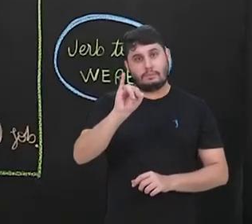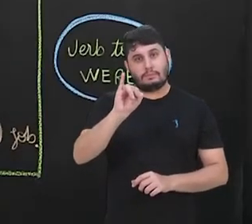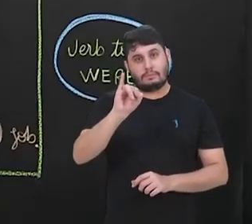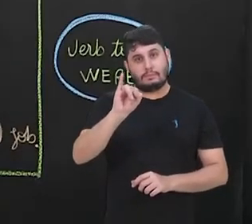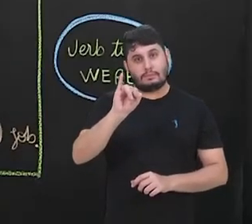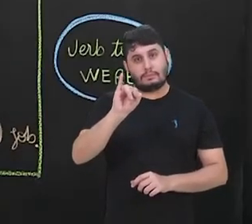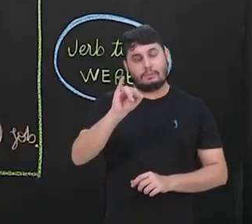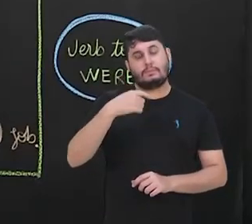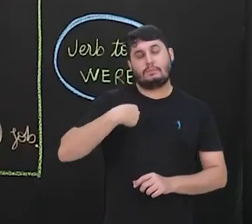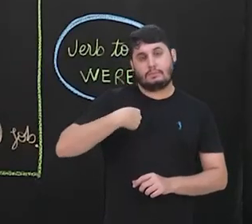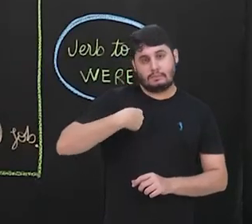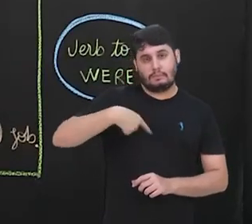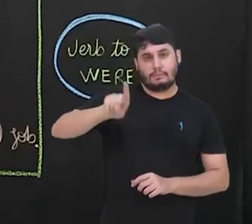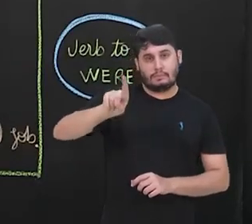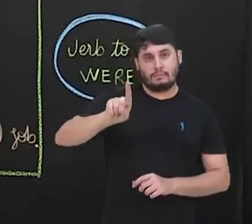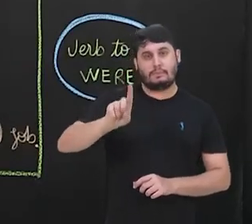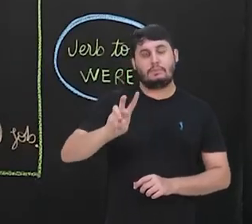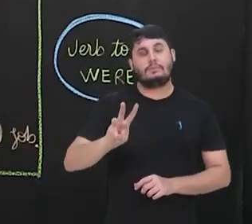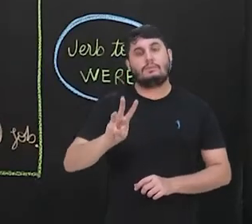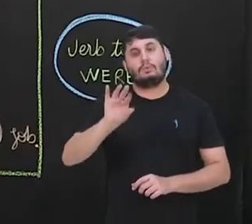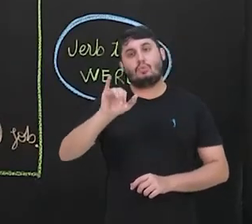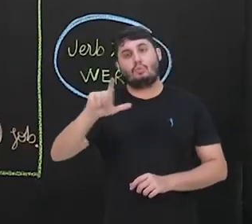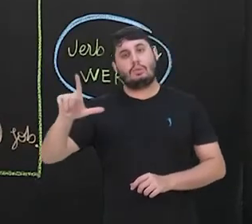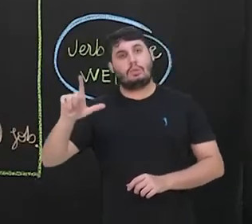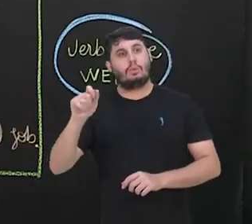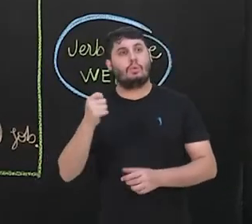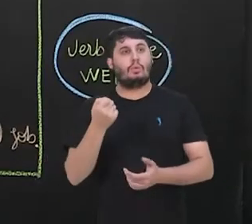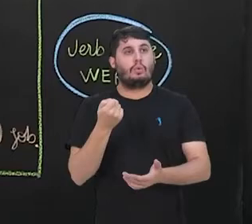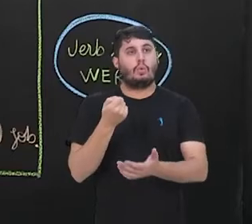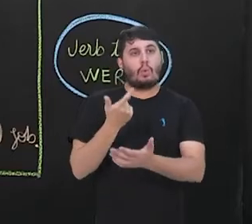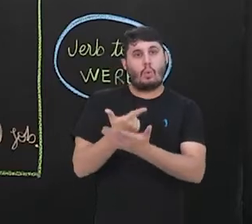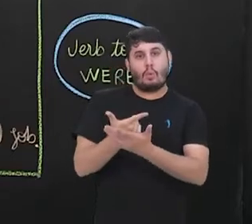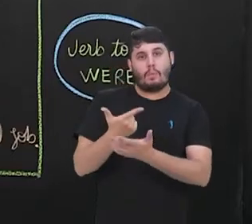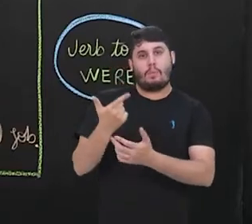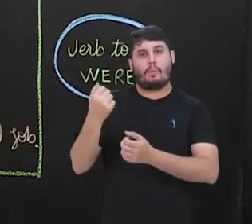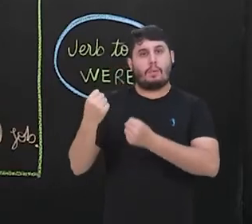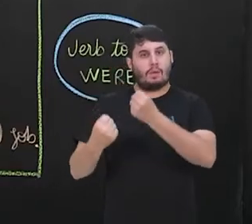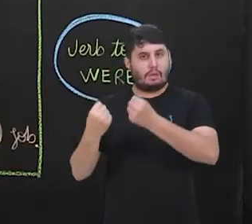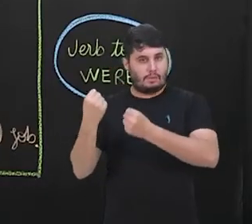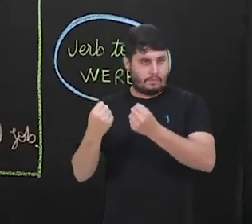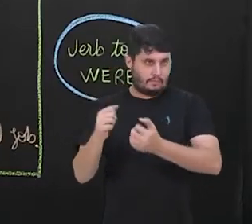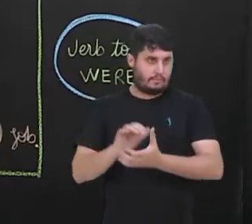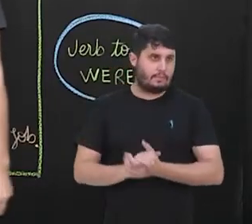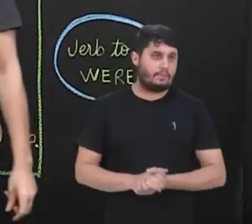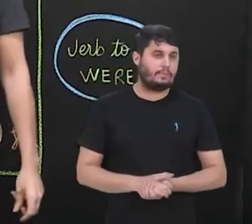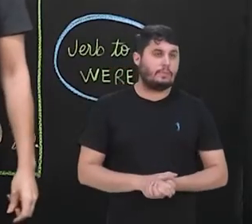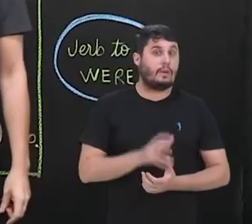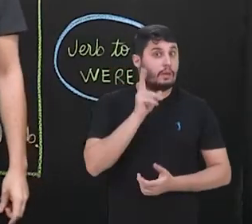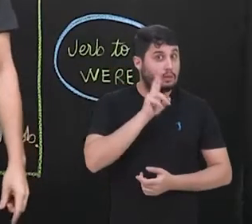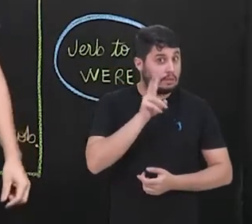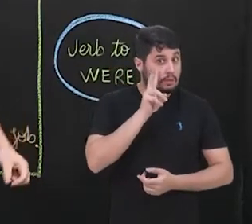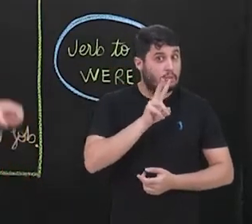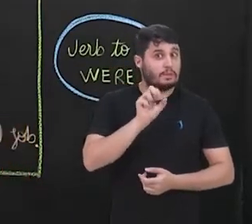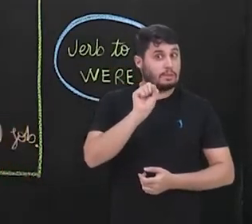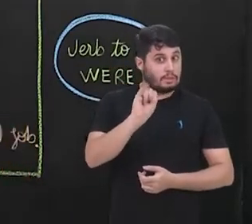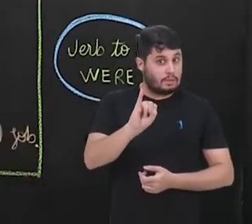irei comprar um carro. Lembrando, se eu tiver,